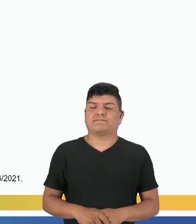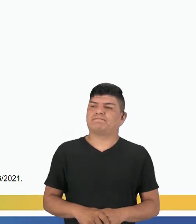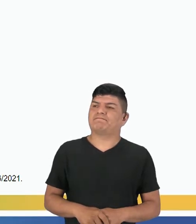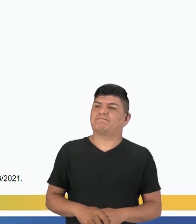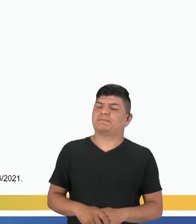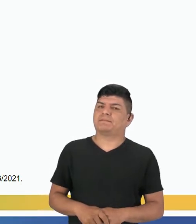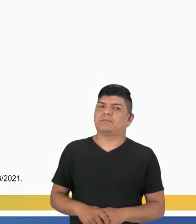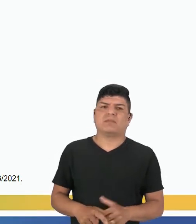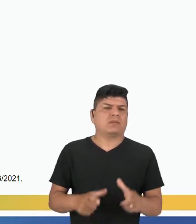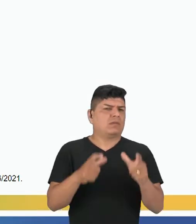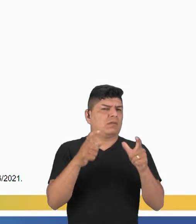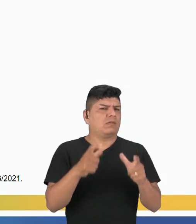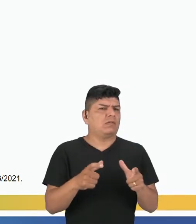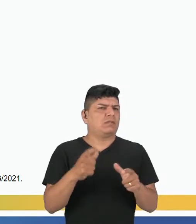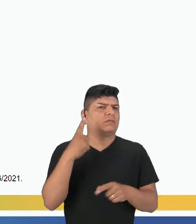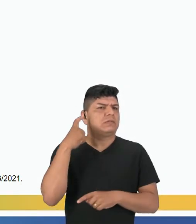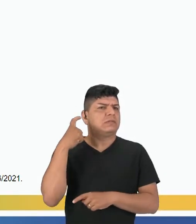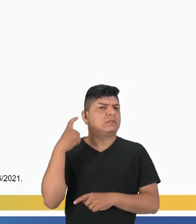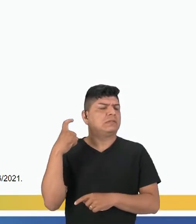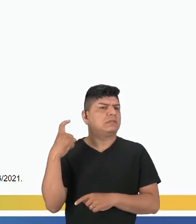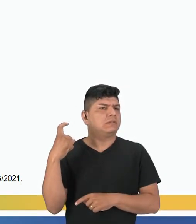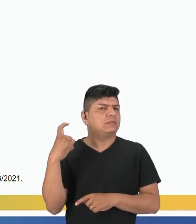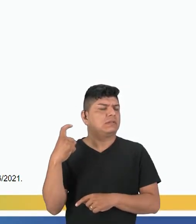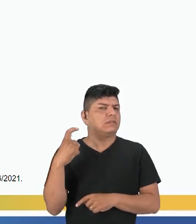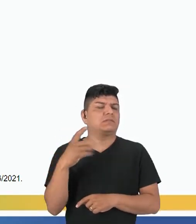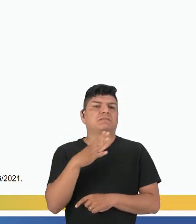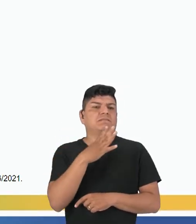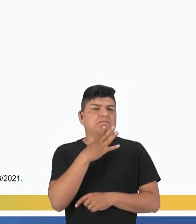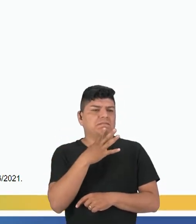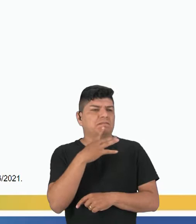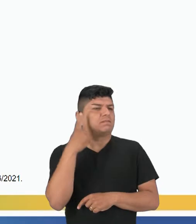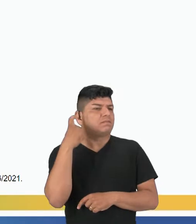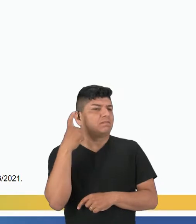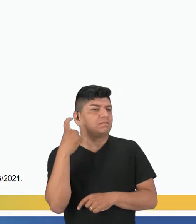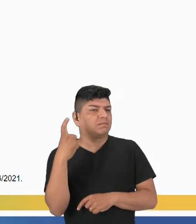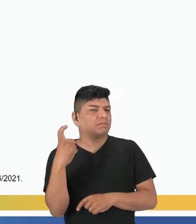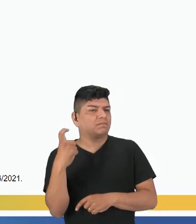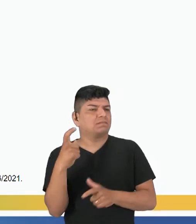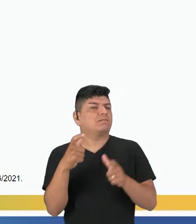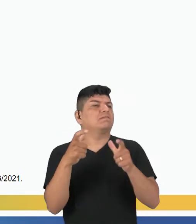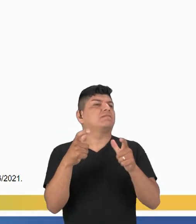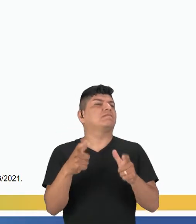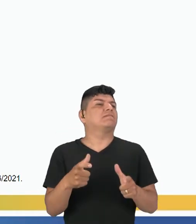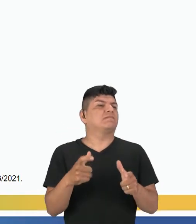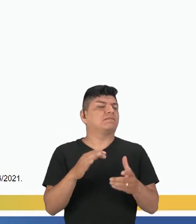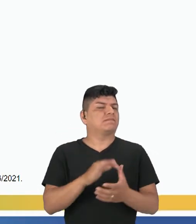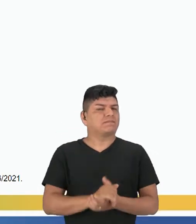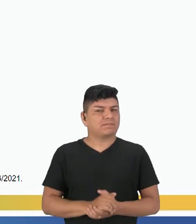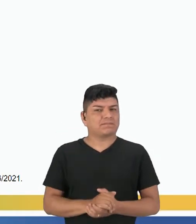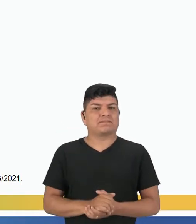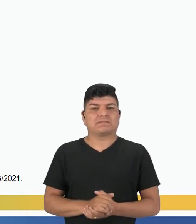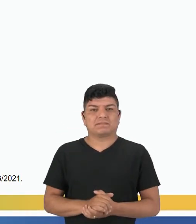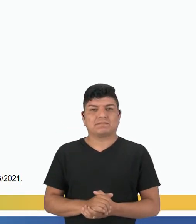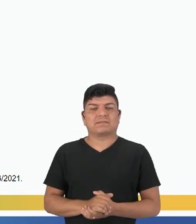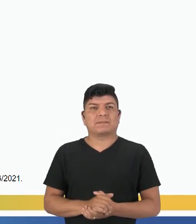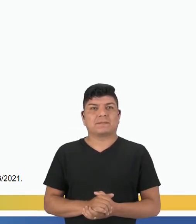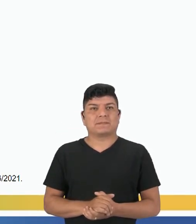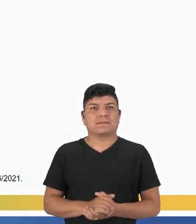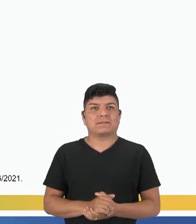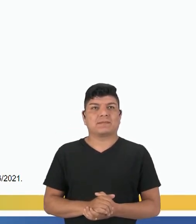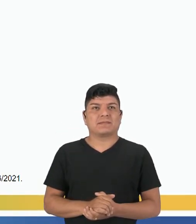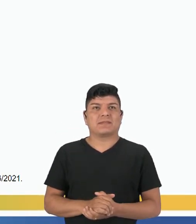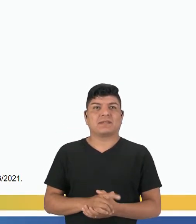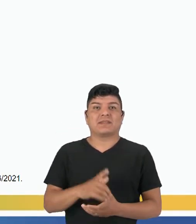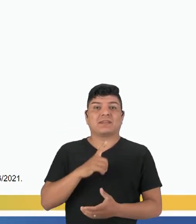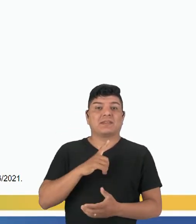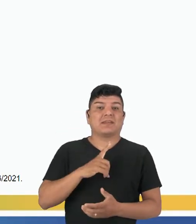Epa, de onde vem esse barulho? Eu conheço esse barulhinho de algum lugar. Eu tenho